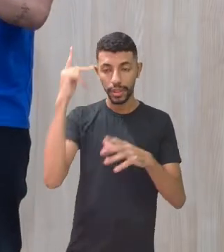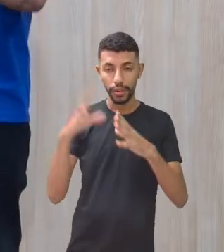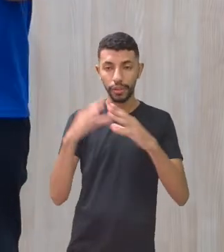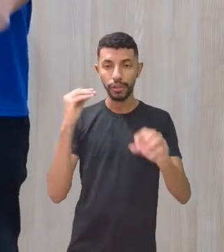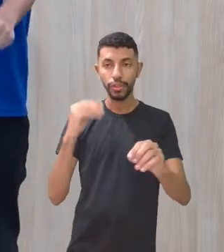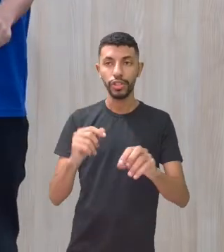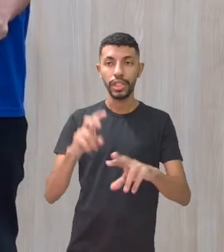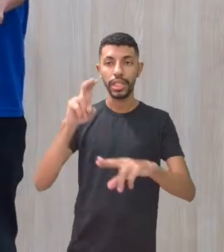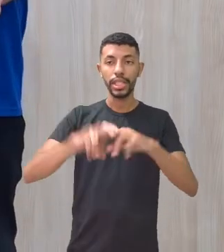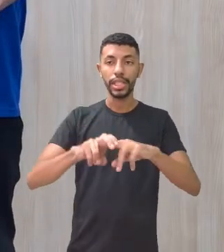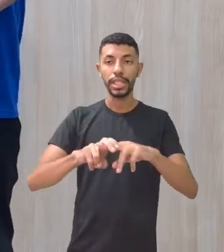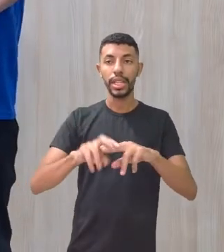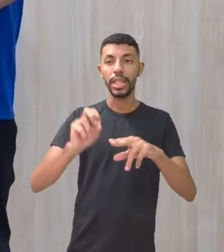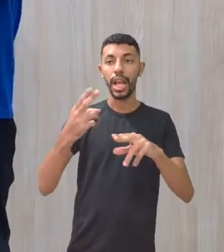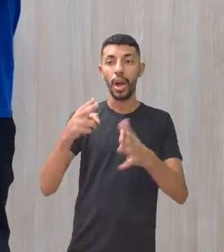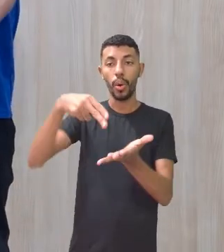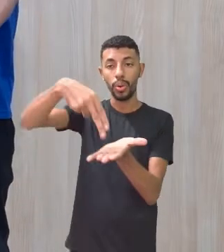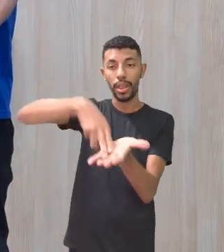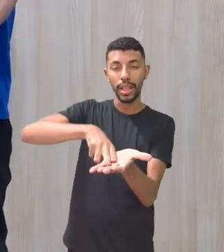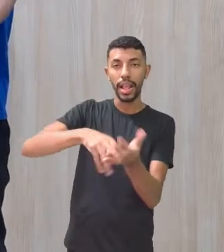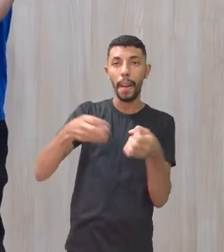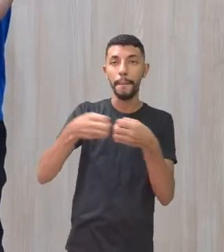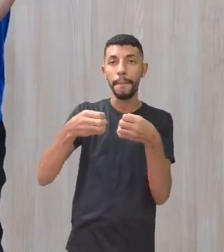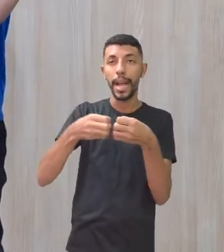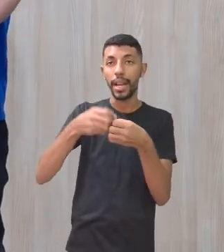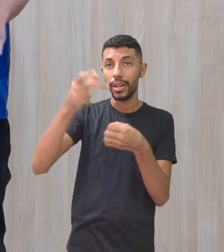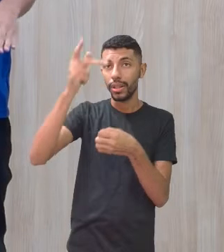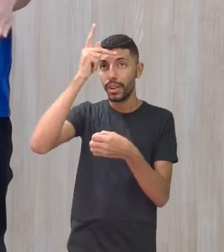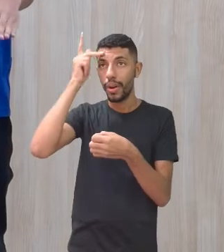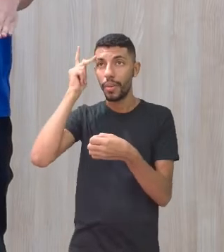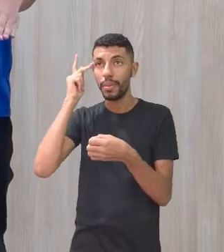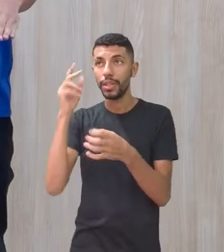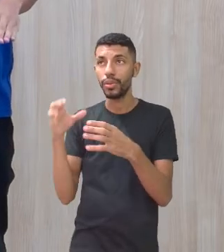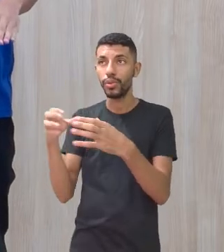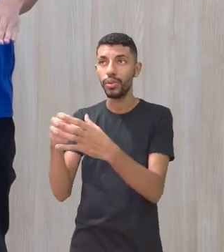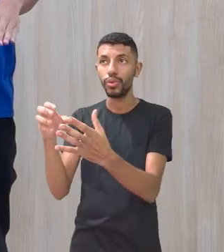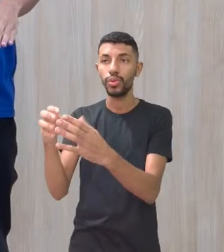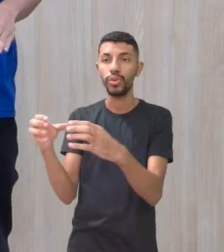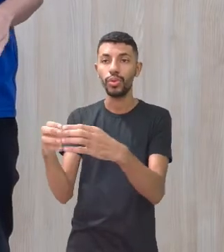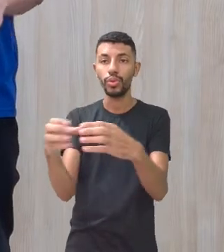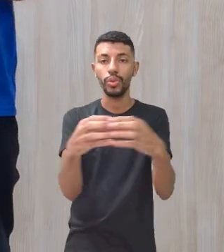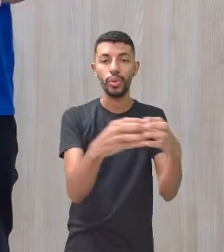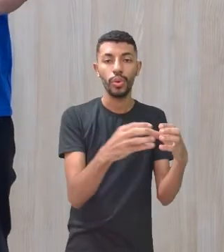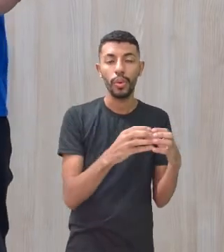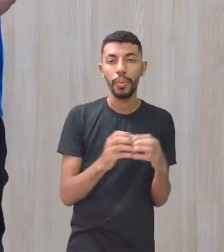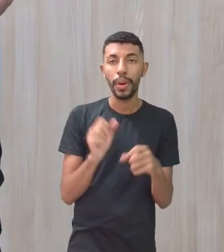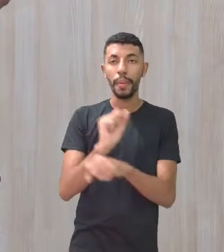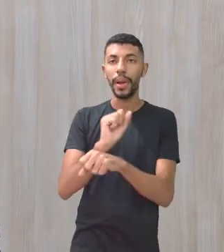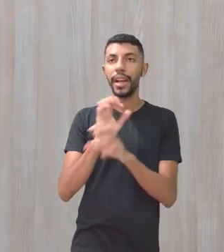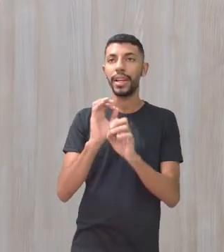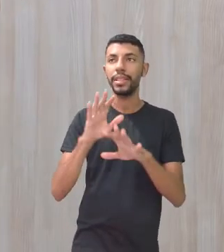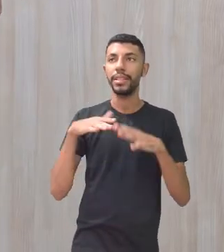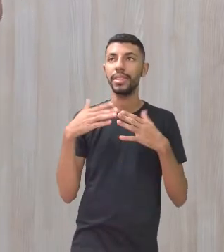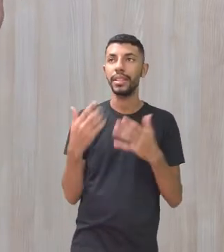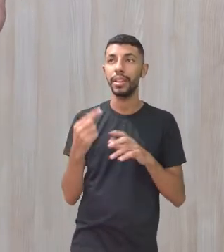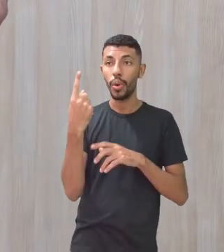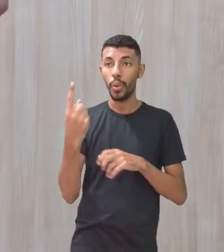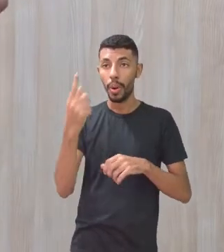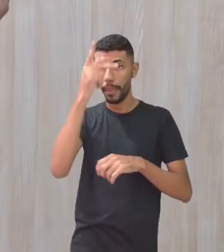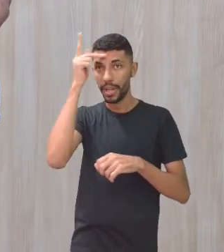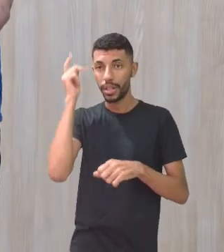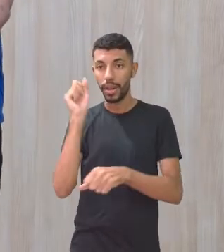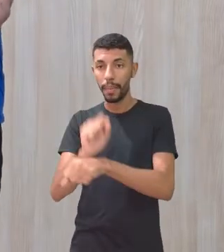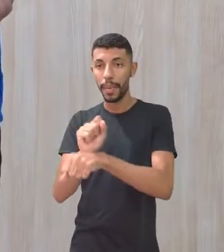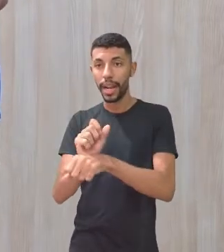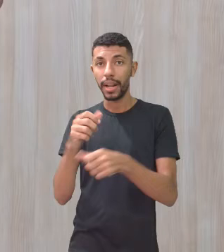e sentar ou deitar perto de alguém, daqueles grupinhos que estão lá parados. Automaticamente, uma daquelas pessoas que